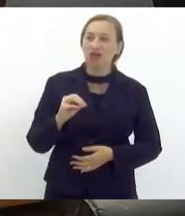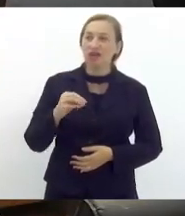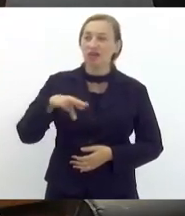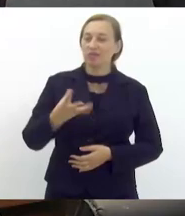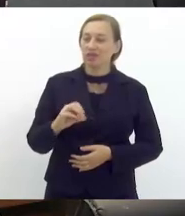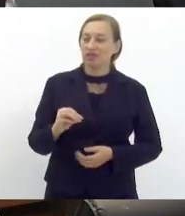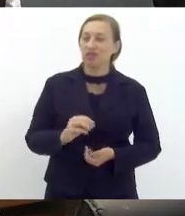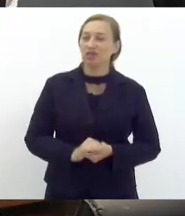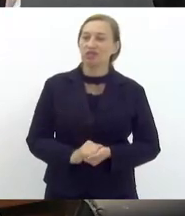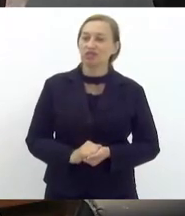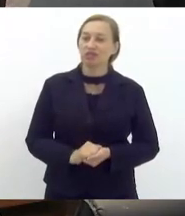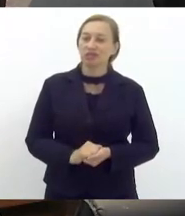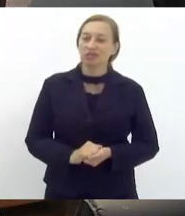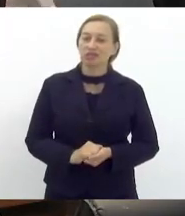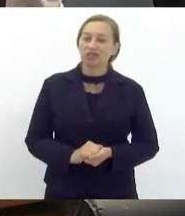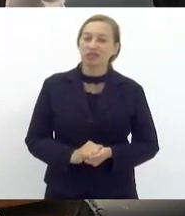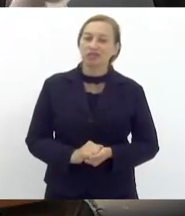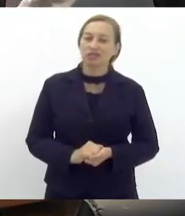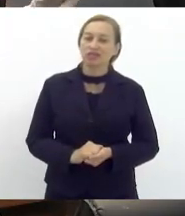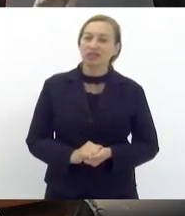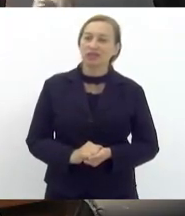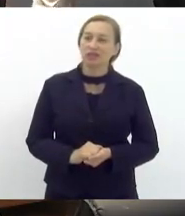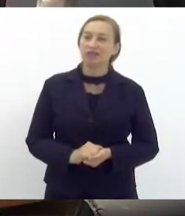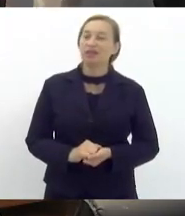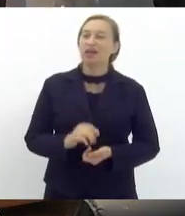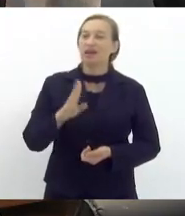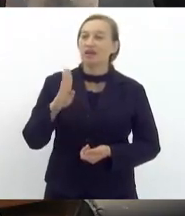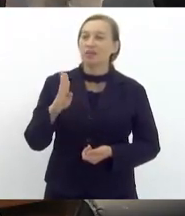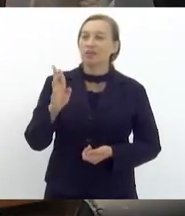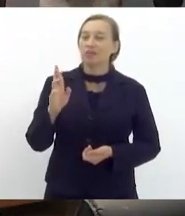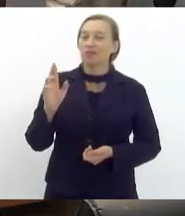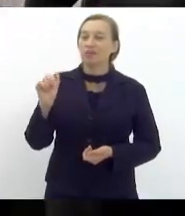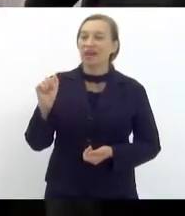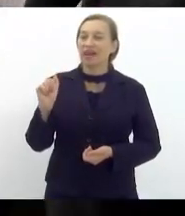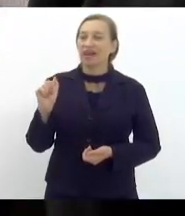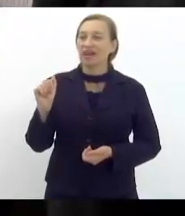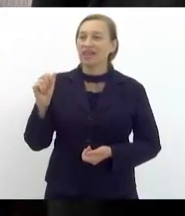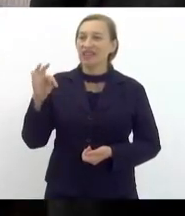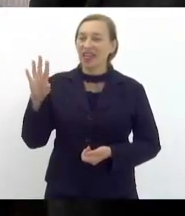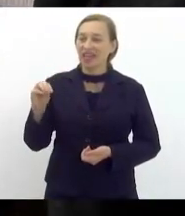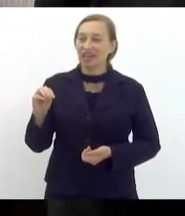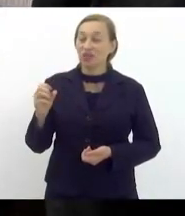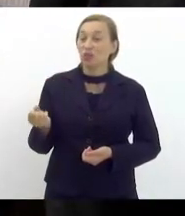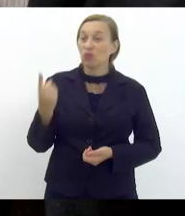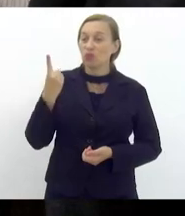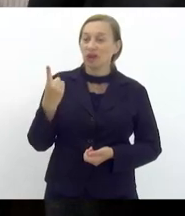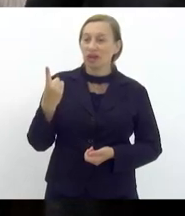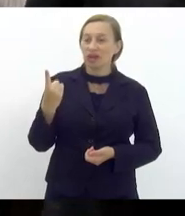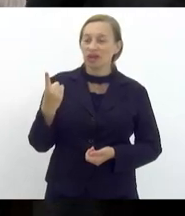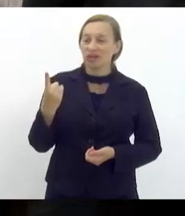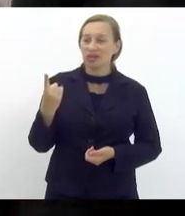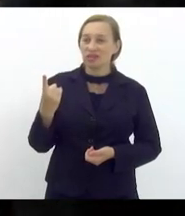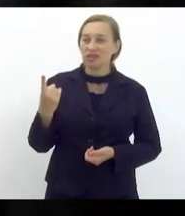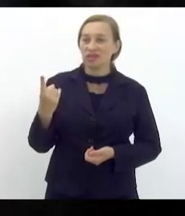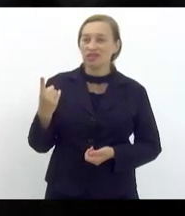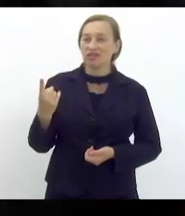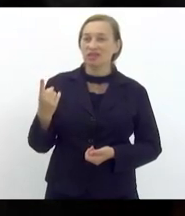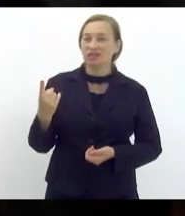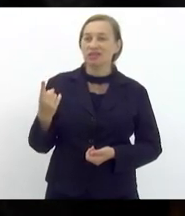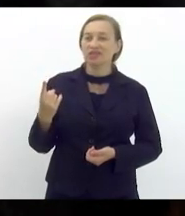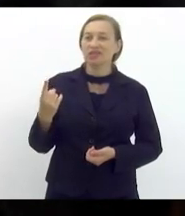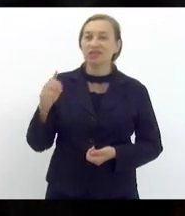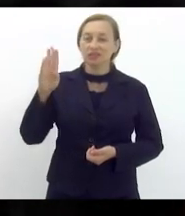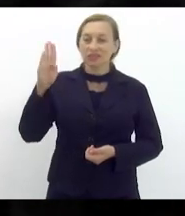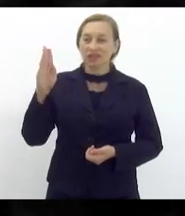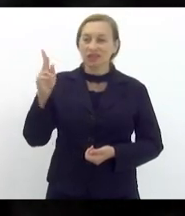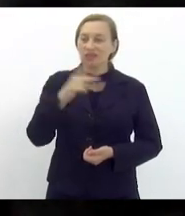e se apresentarem também do Braga Neto o ex candidato a vice-presidente da República ainda mais